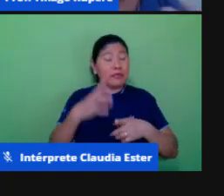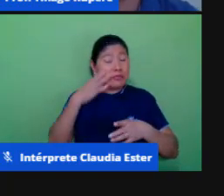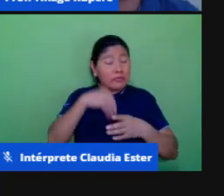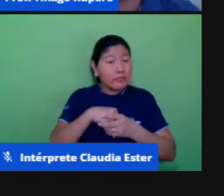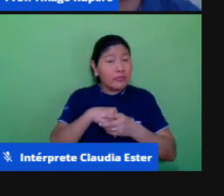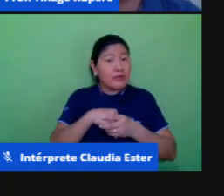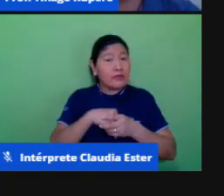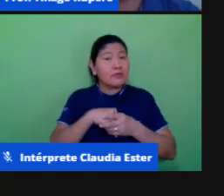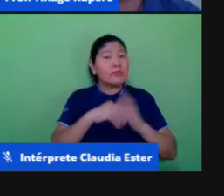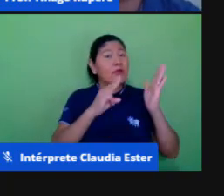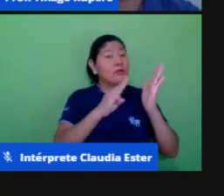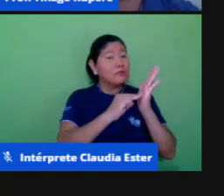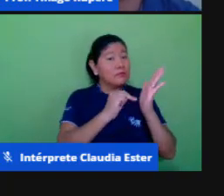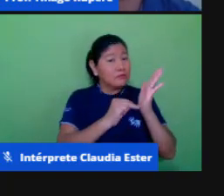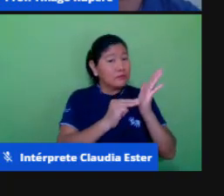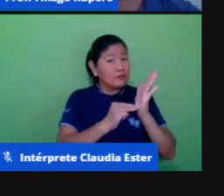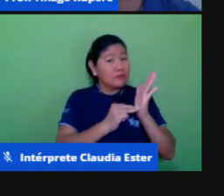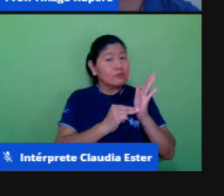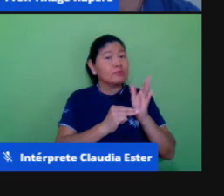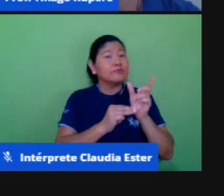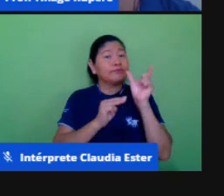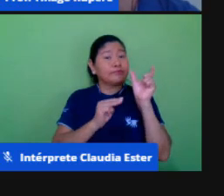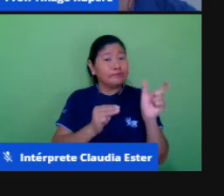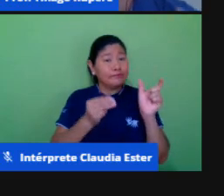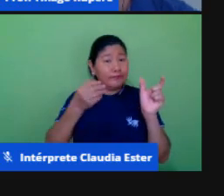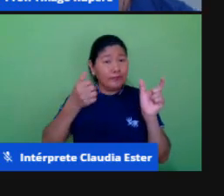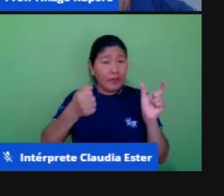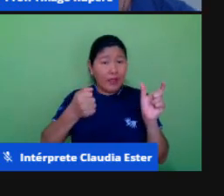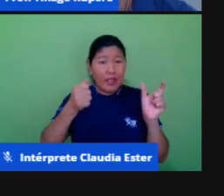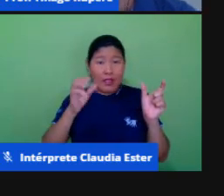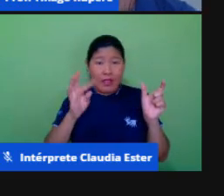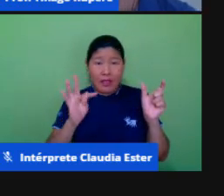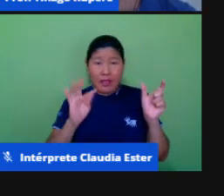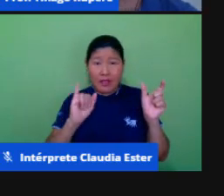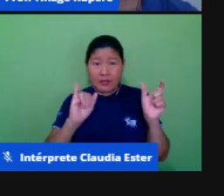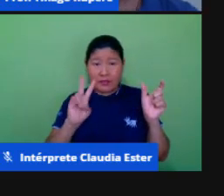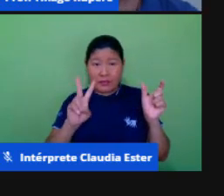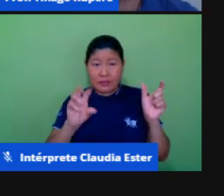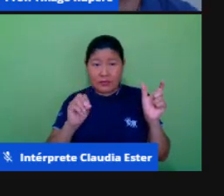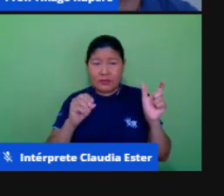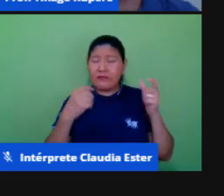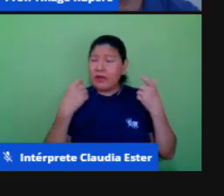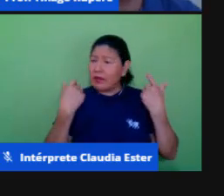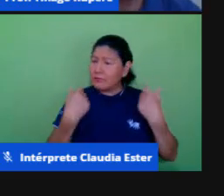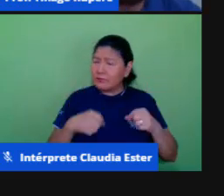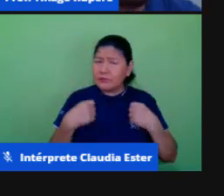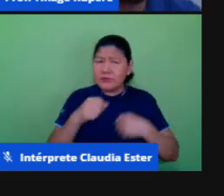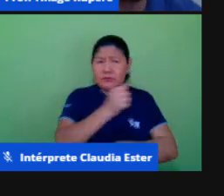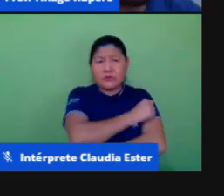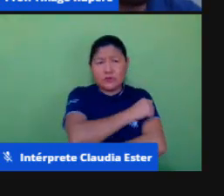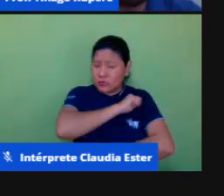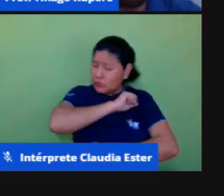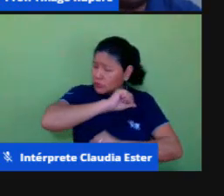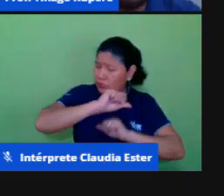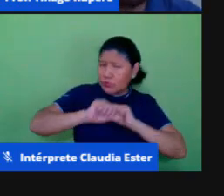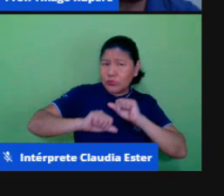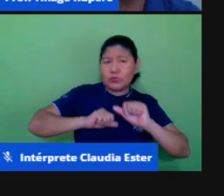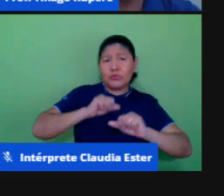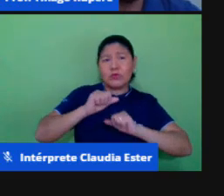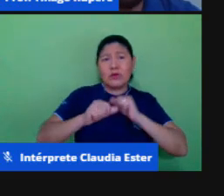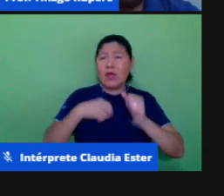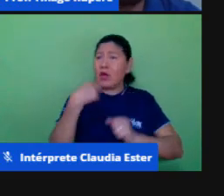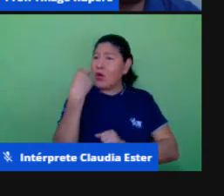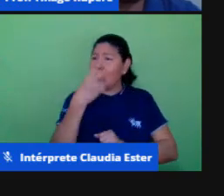autonomia, precisa ter, como que eu posso dizer, desenvolver essa competência, desenvolver essa habilidade de se comunicar oralmente, por